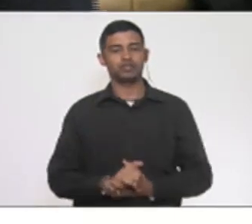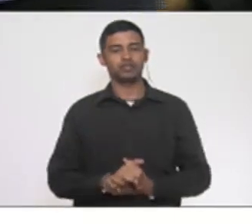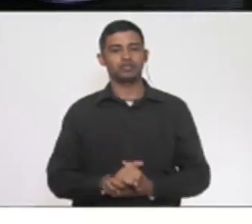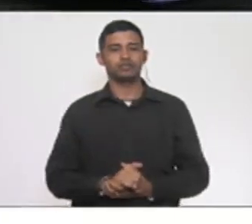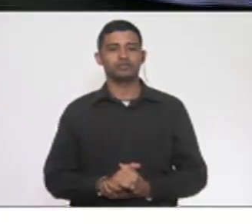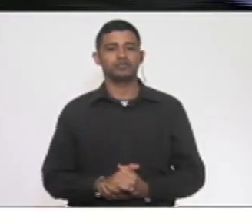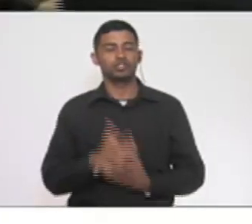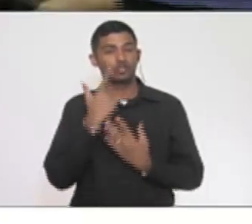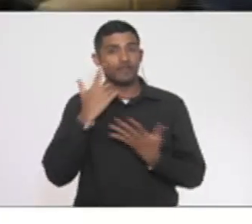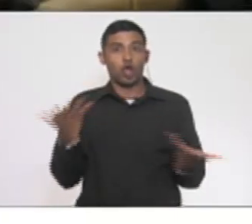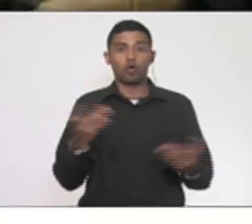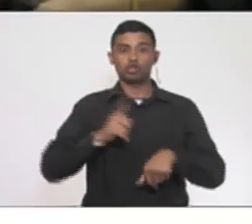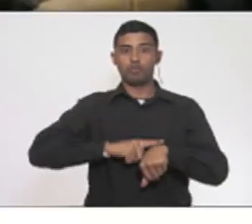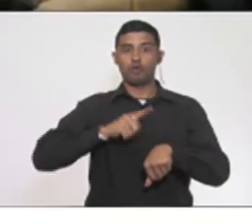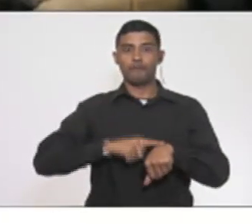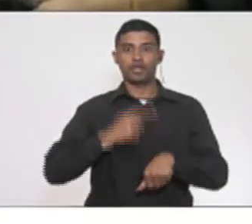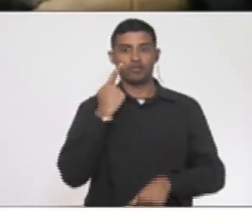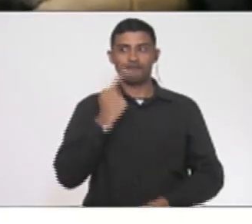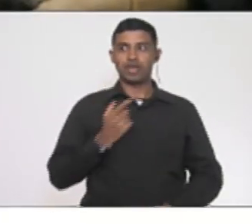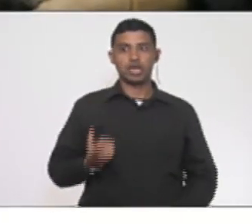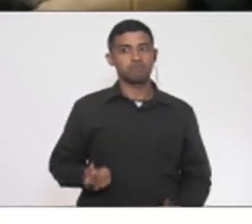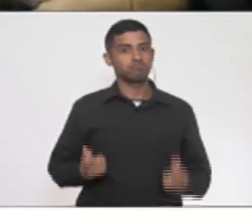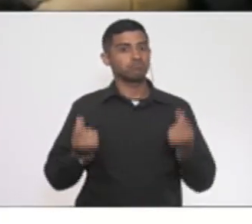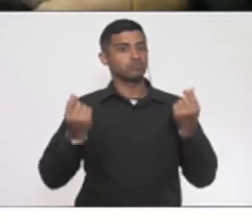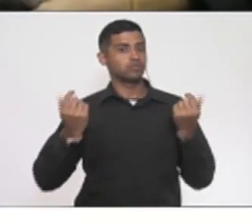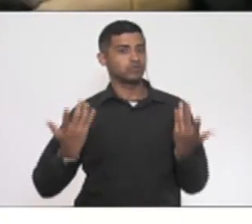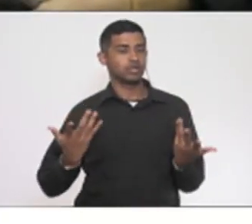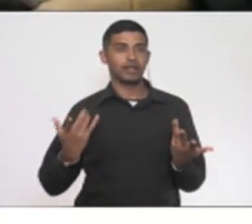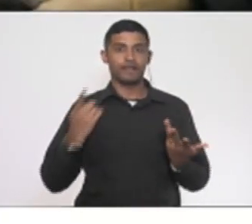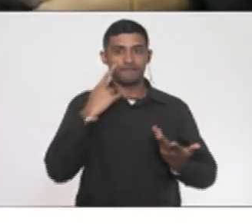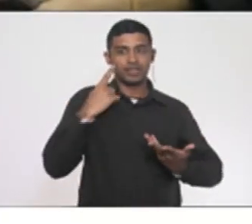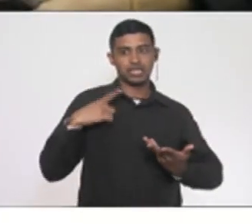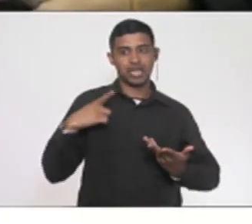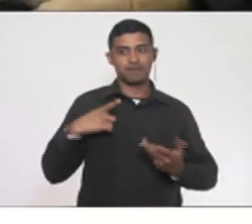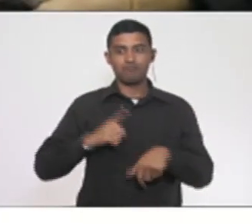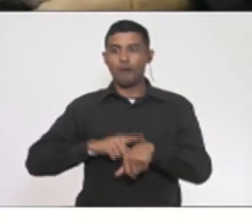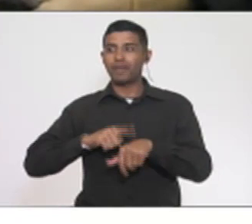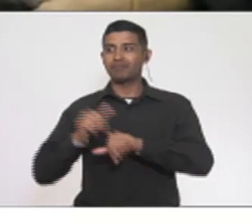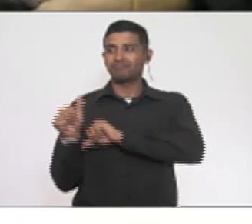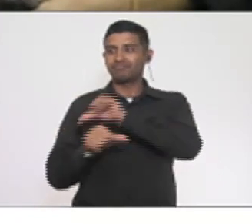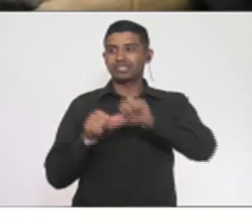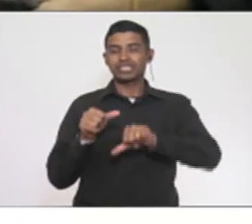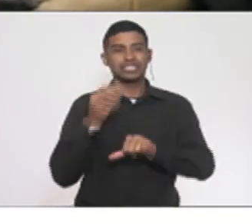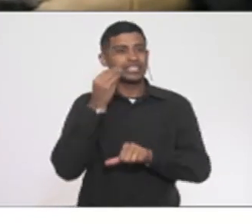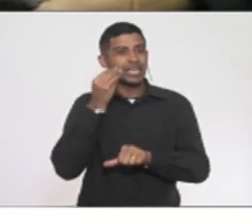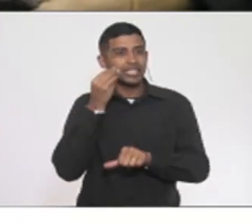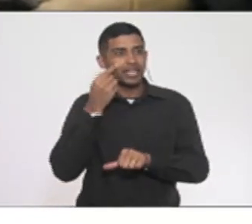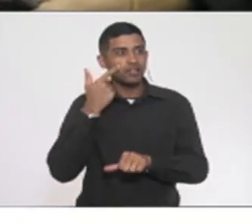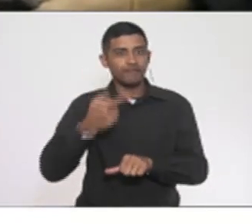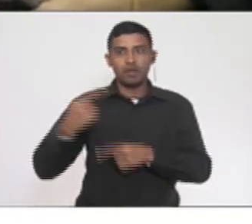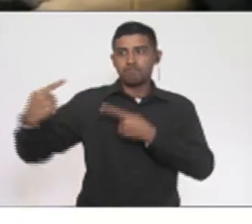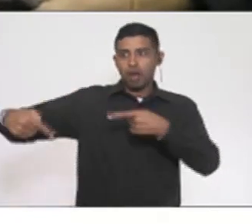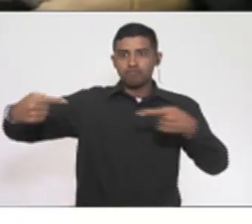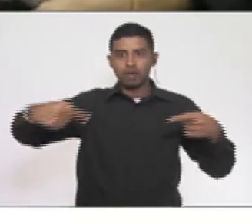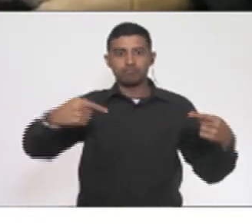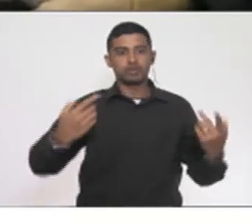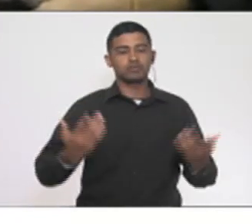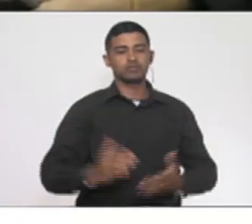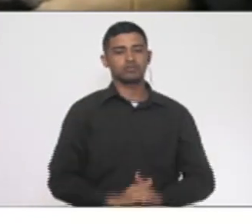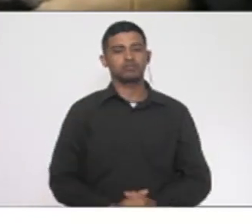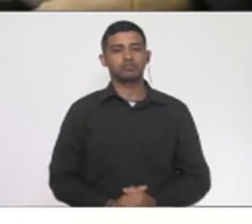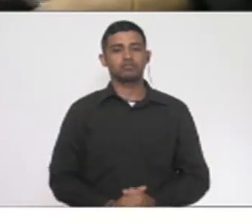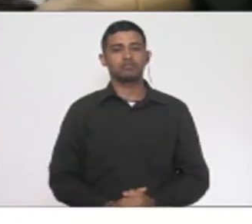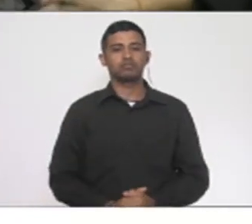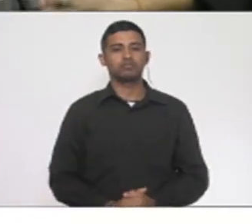palpitante, muito rico, porque estamos numa fase de transição, tentando chegar no mercado competitivo. Vou mostrar na